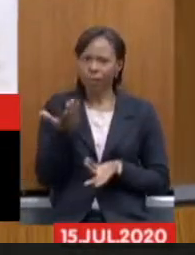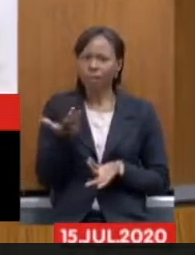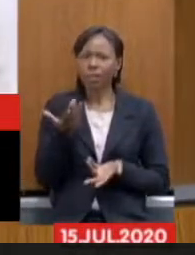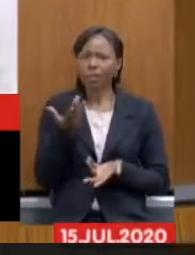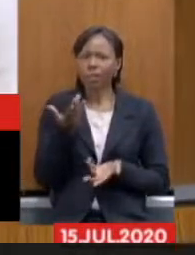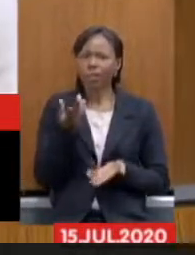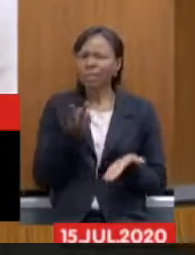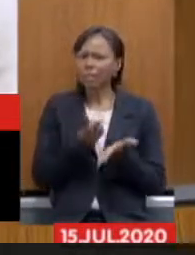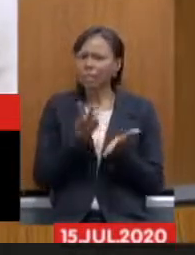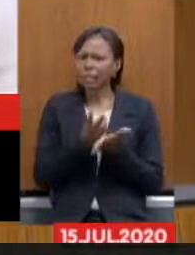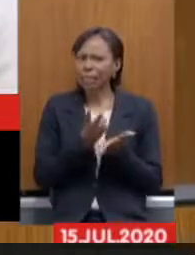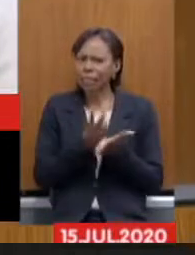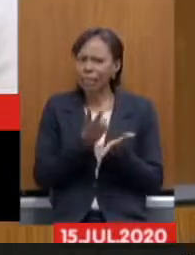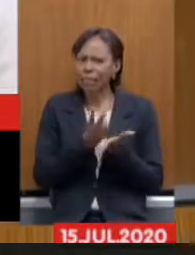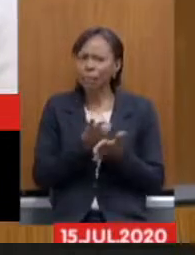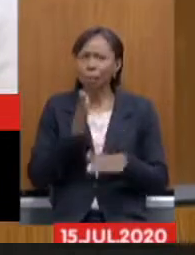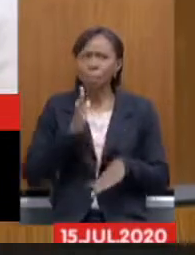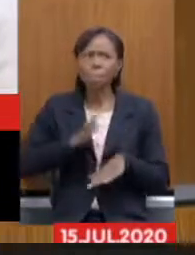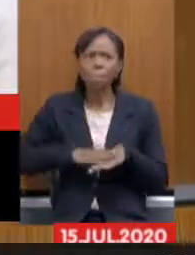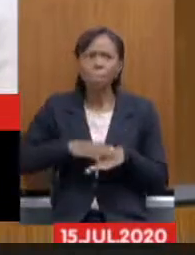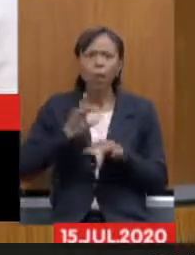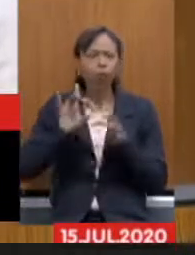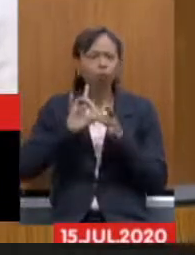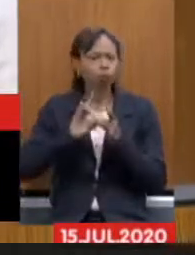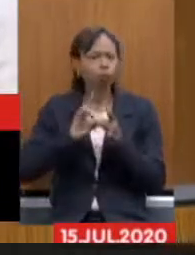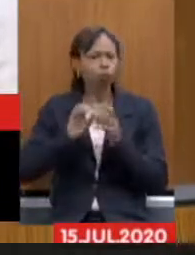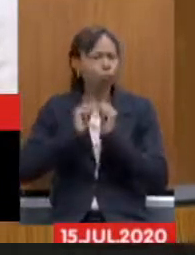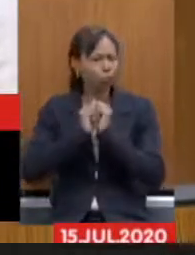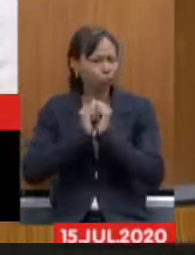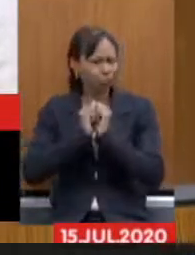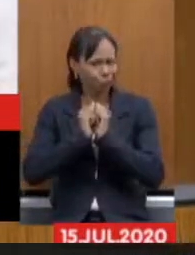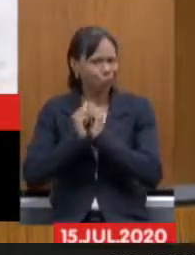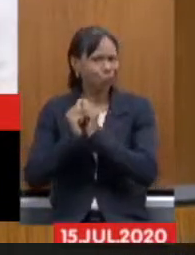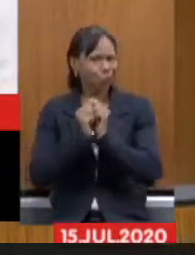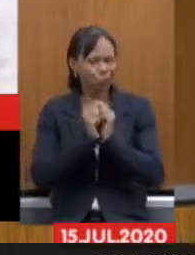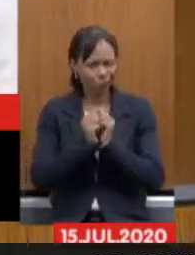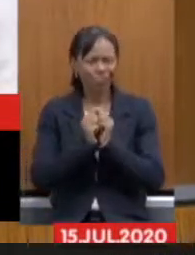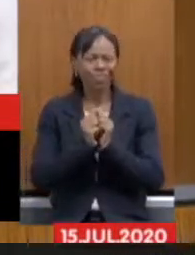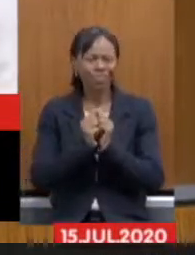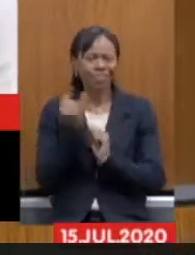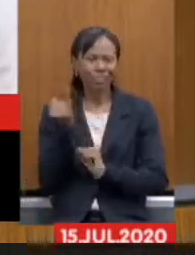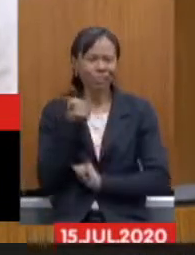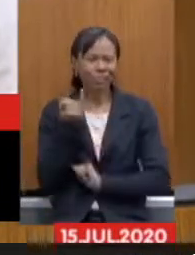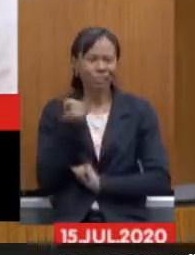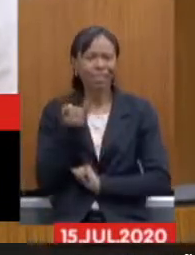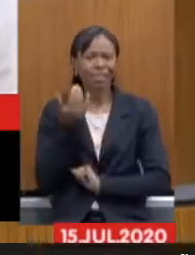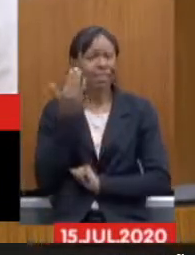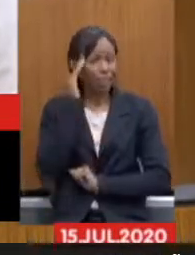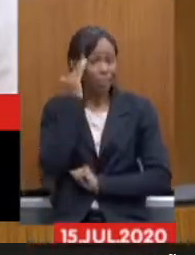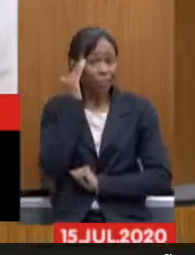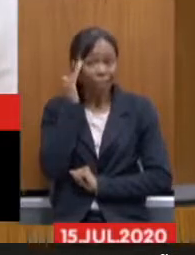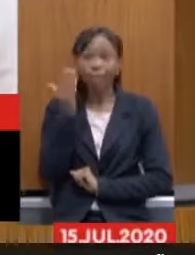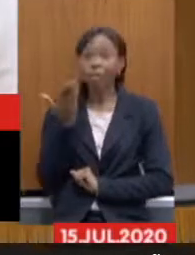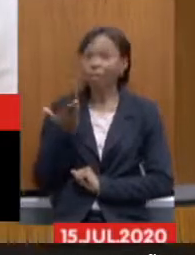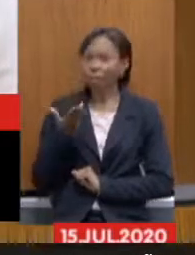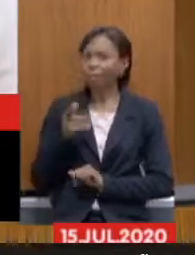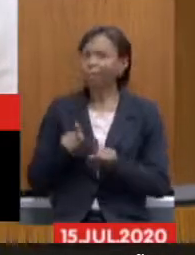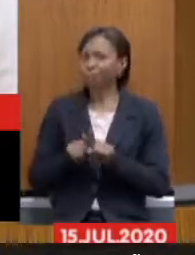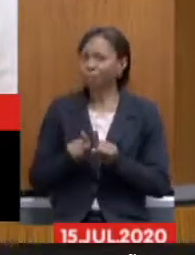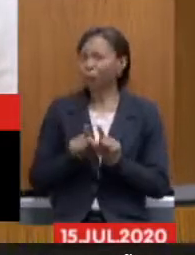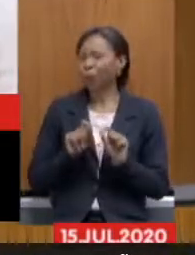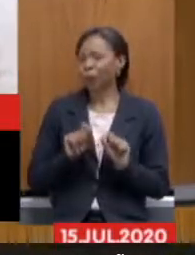quanto mais estivermos juntos aí o unidos né e entendemos que o presidente a